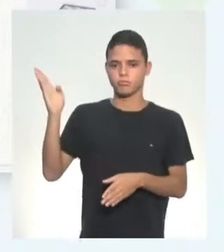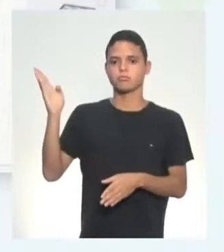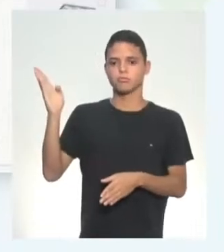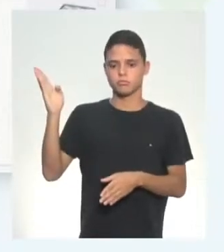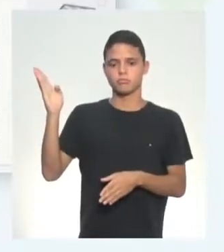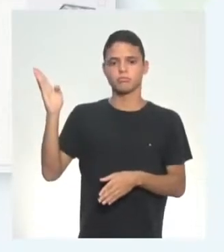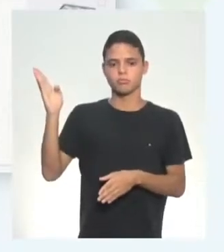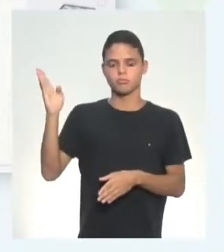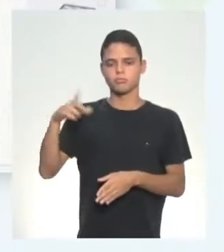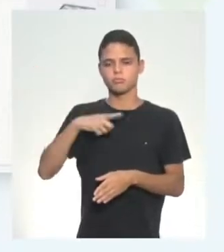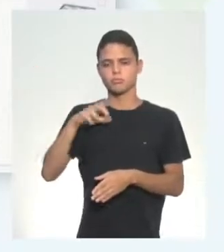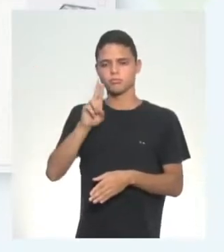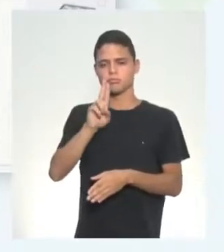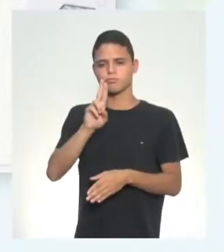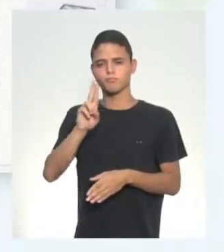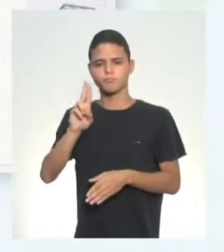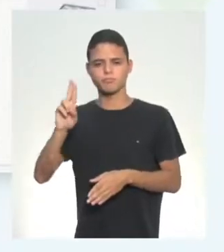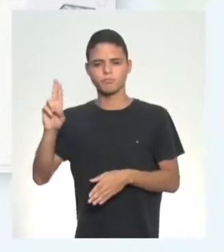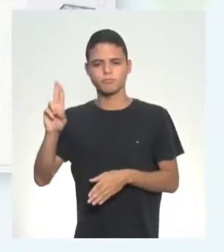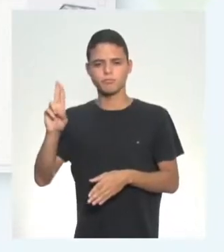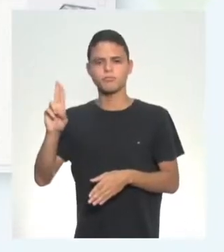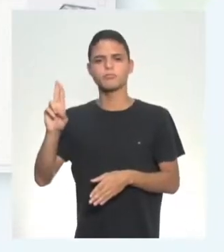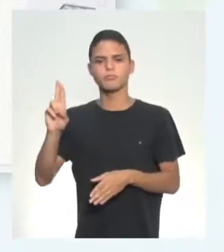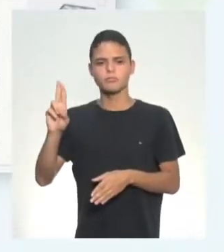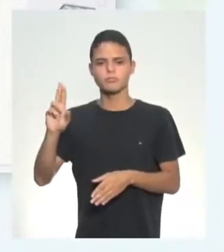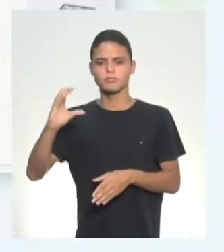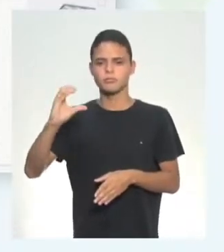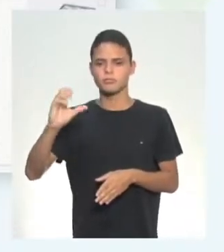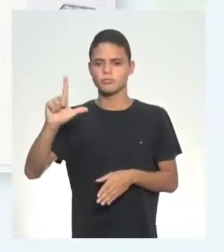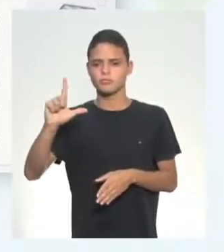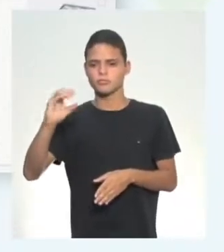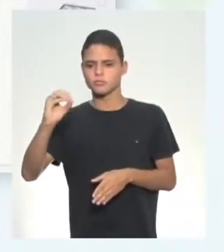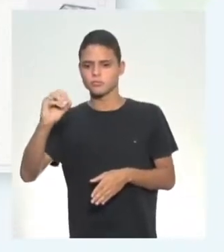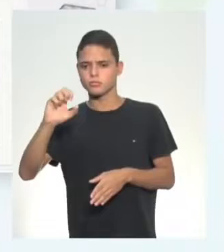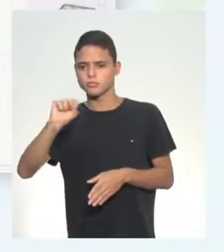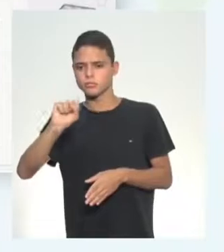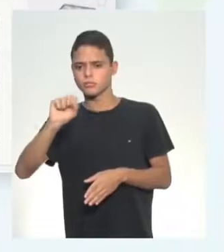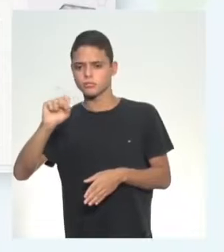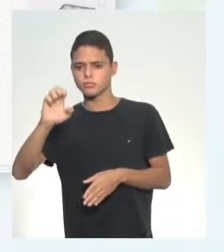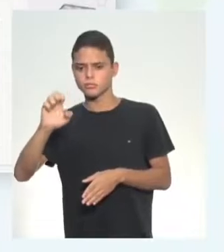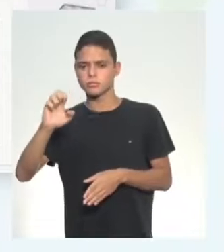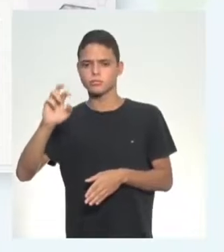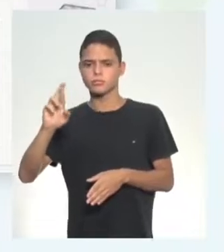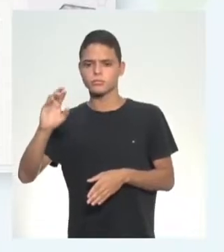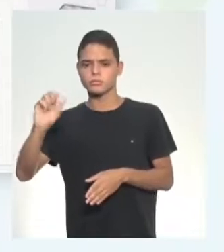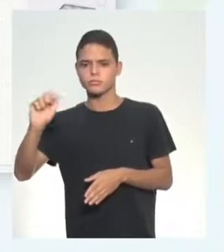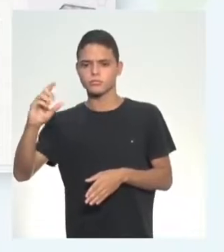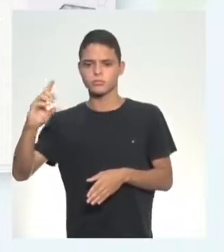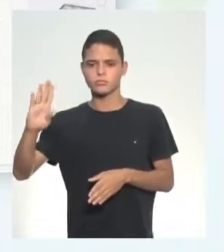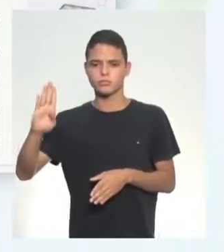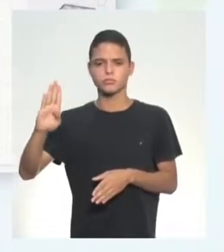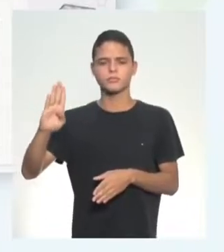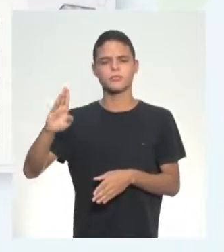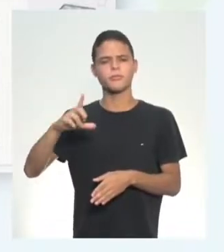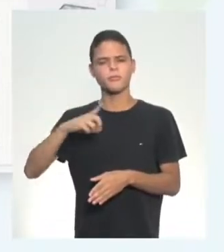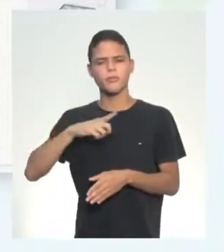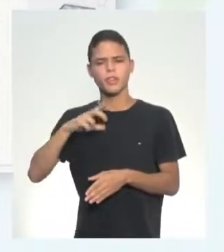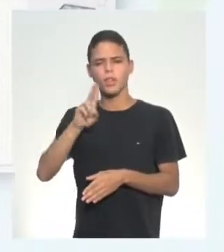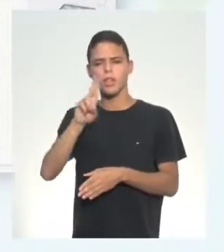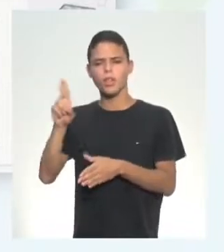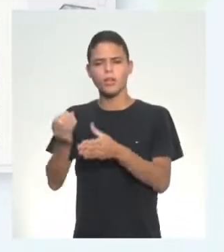vocês, que tem um nome aqui, né? Glorious Hub. Esse nome foi dado